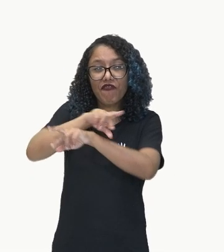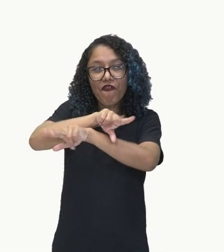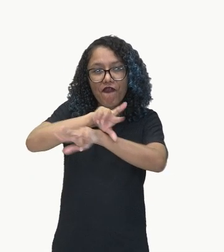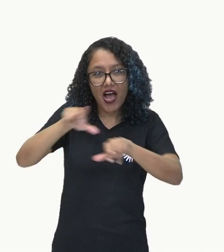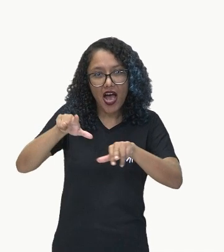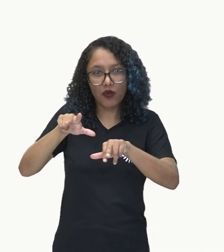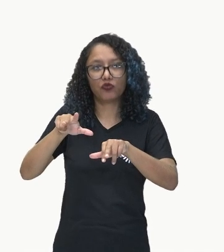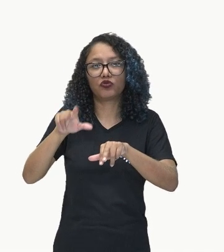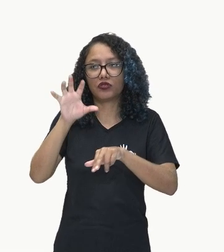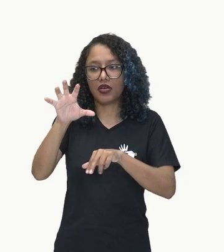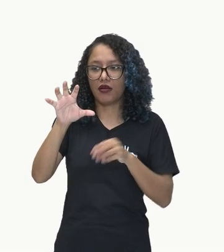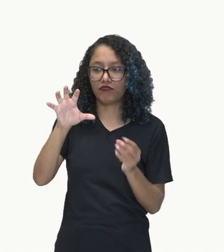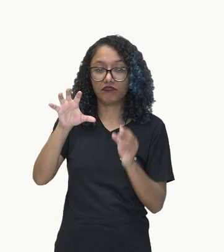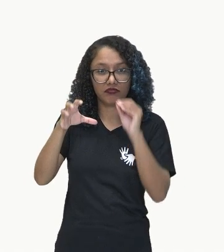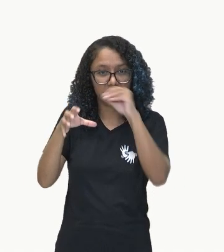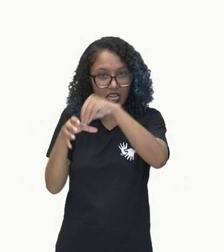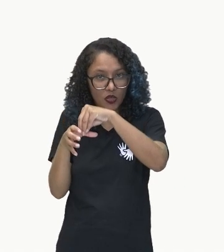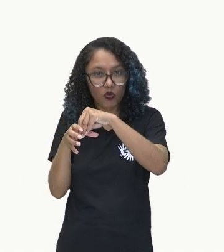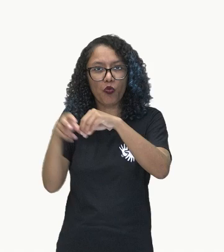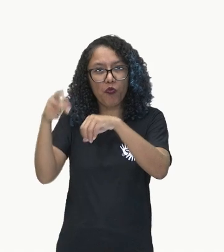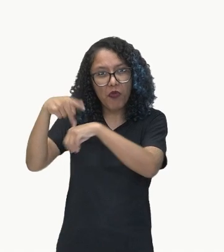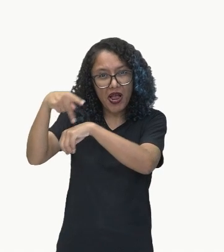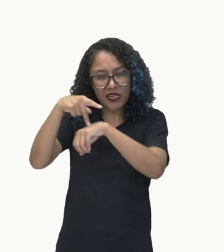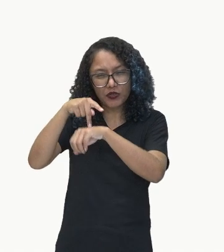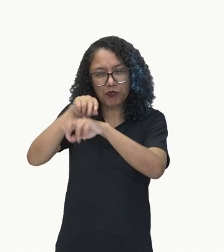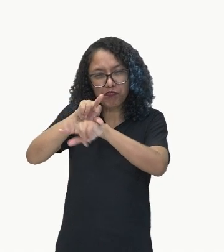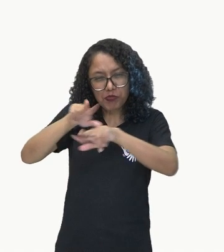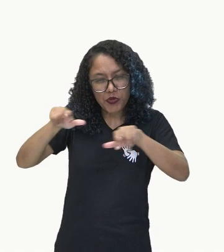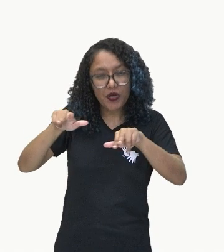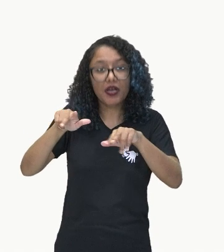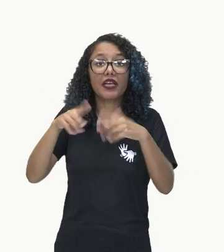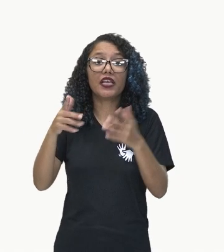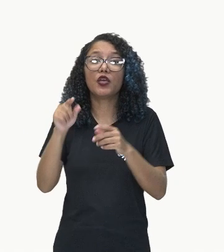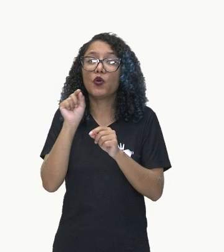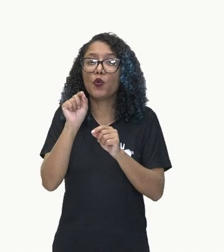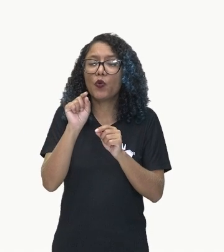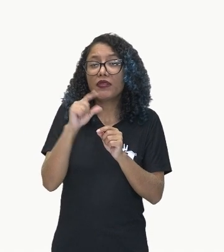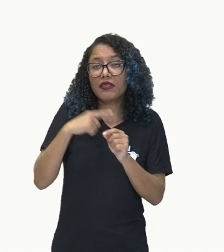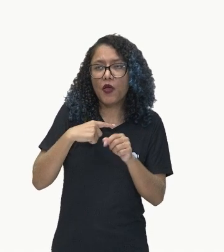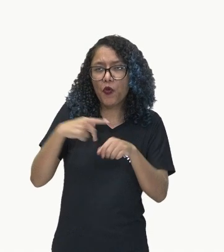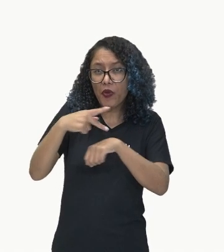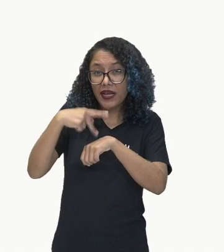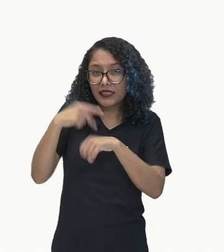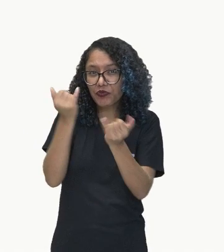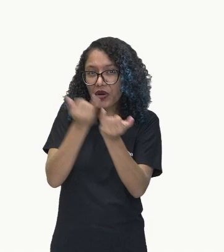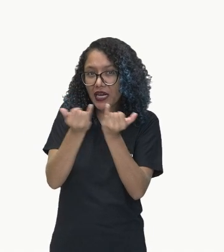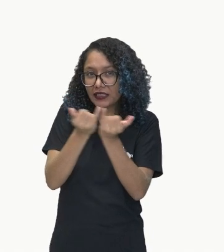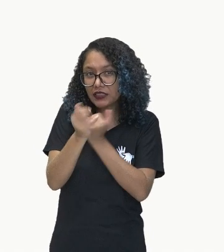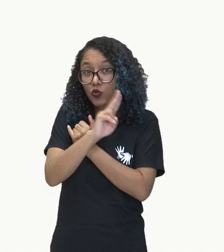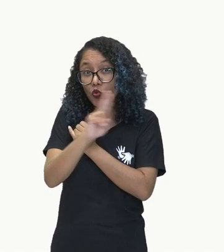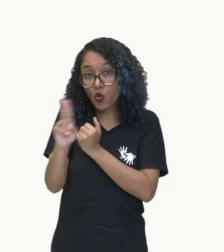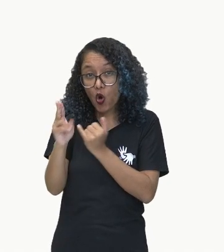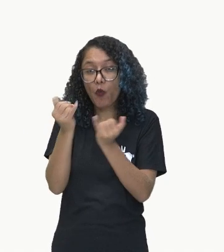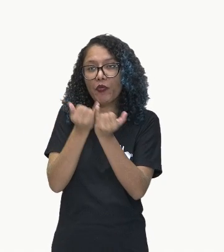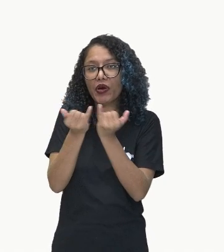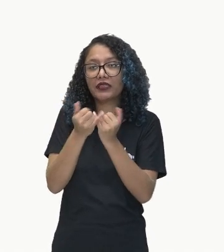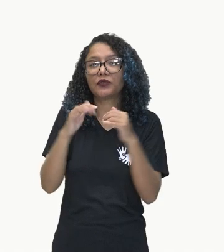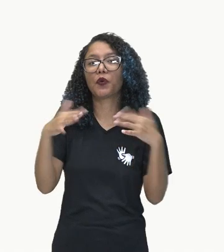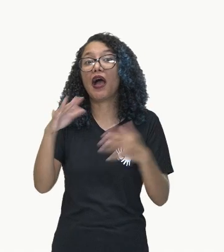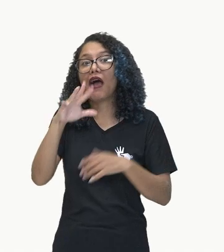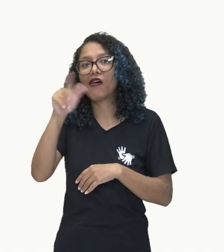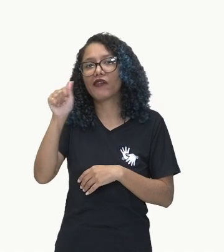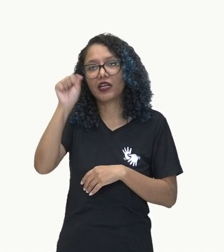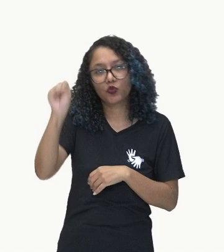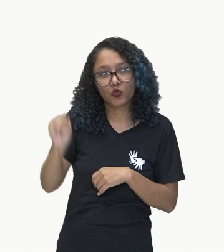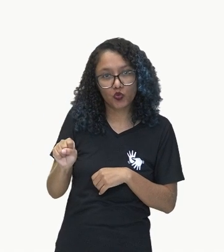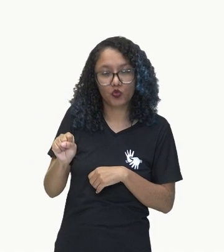ter aí um nome semelhante, no caso aí a África do Sul, tá? Fica bem realmente aí no extremo sul